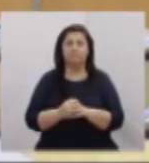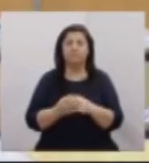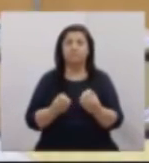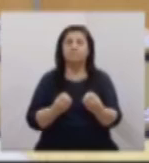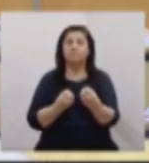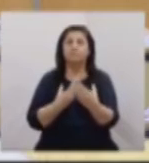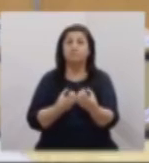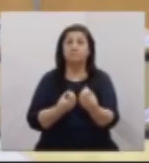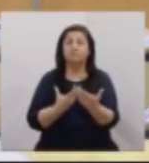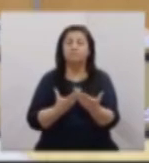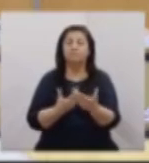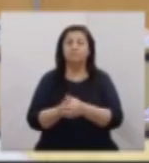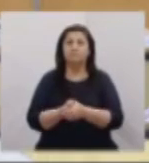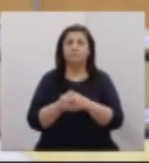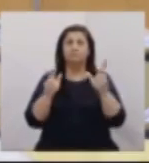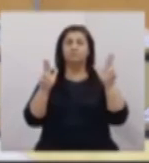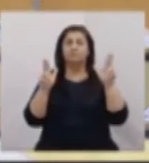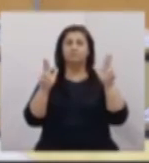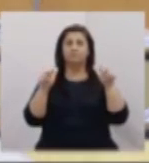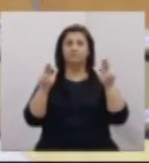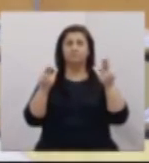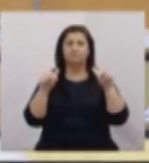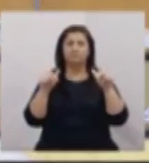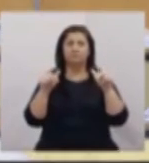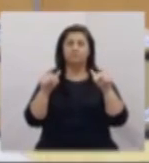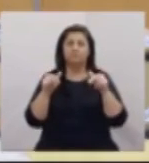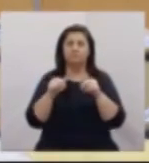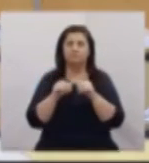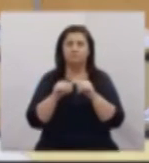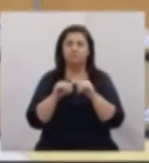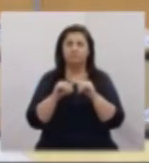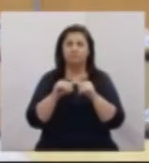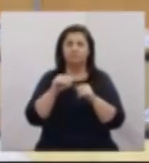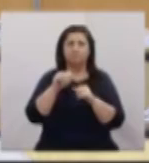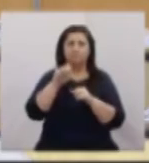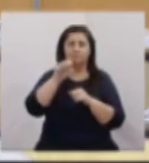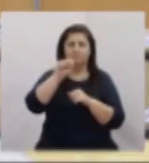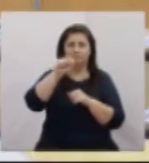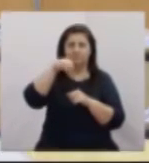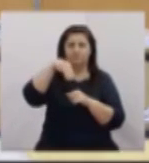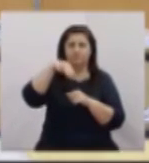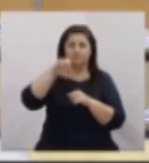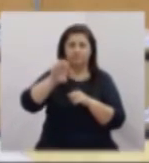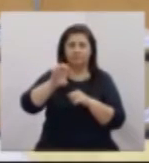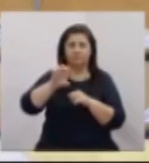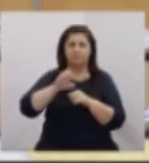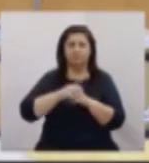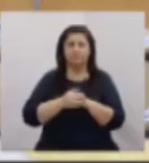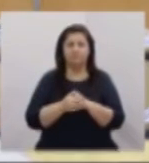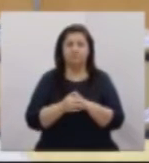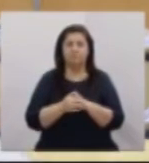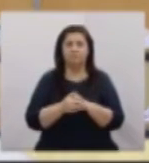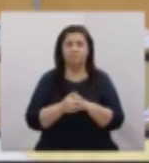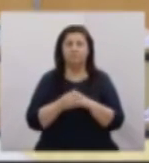relacionadas ao sistema de notificação eletrônica SNE, considerando que a